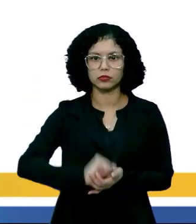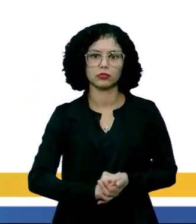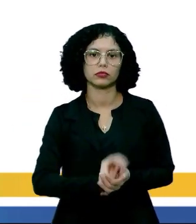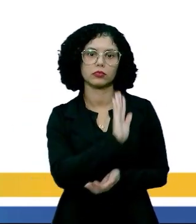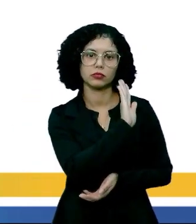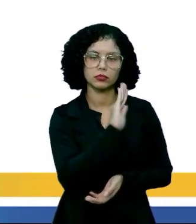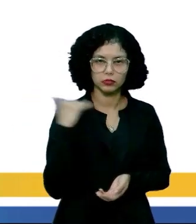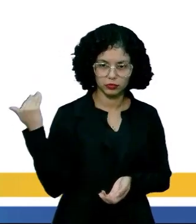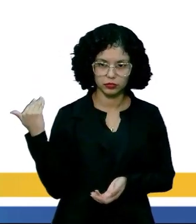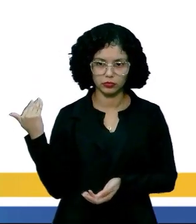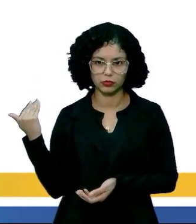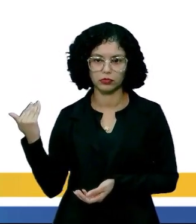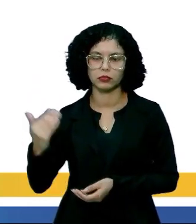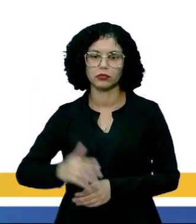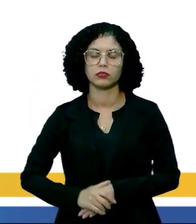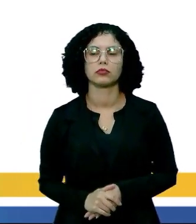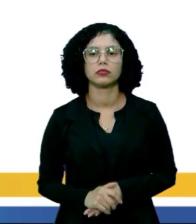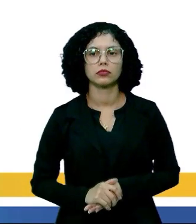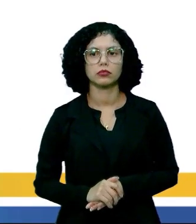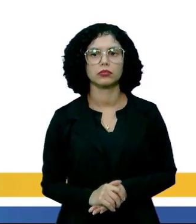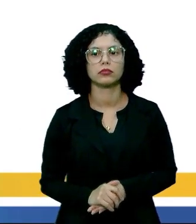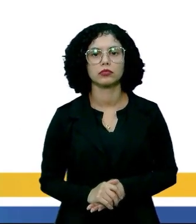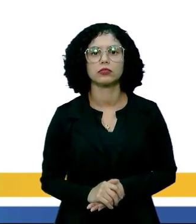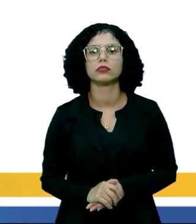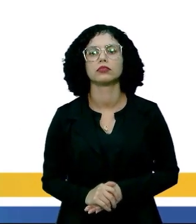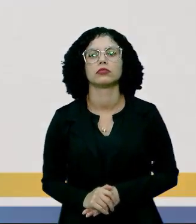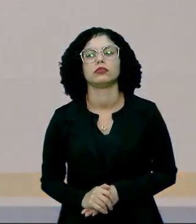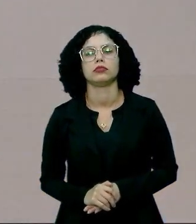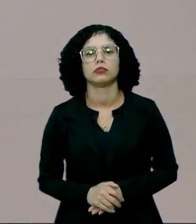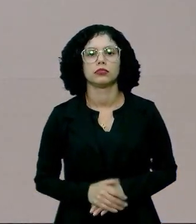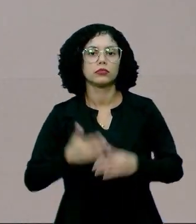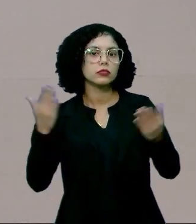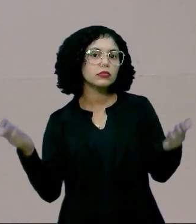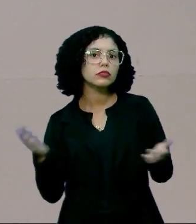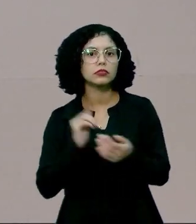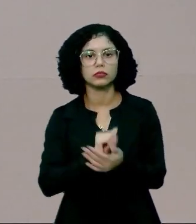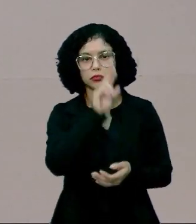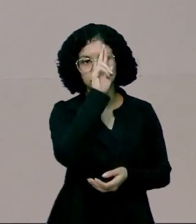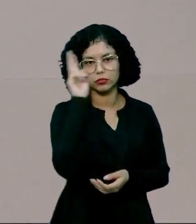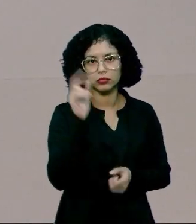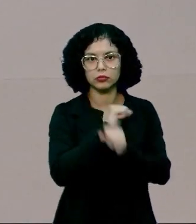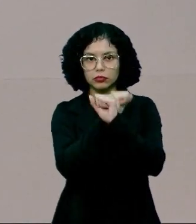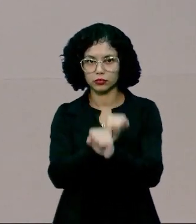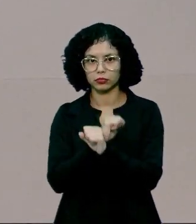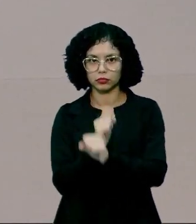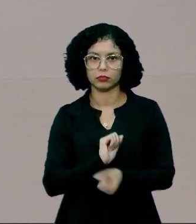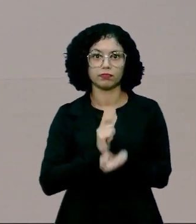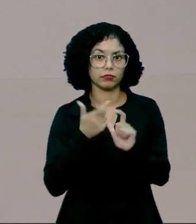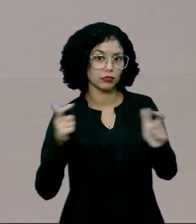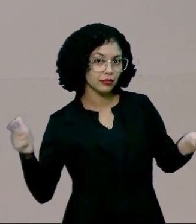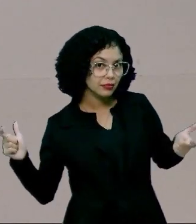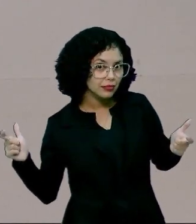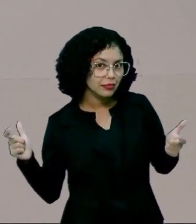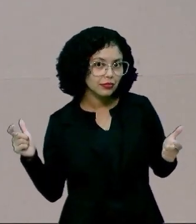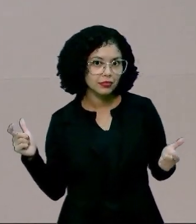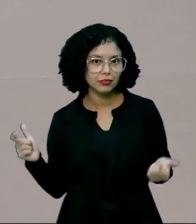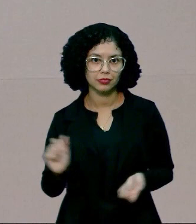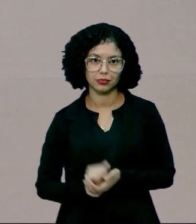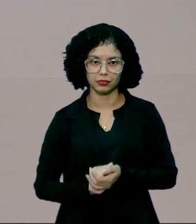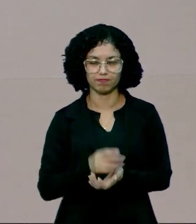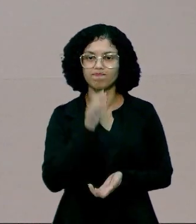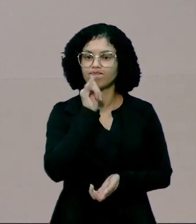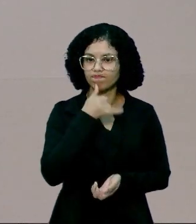acaba sendo assassinado em uma emboscada. Bom, a história da escravidão no Brasil ela é muito longa e